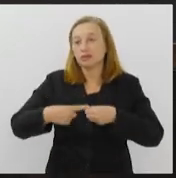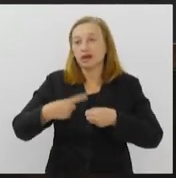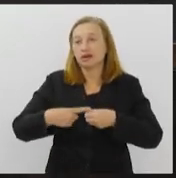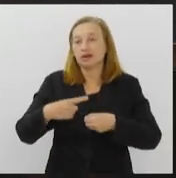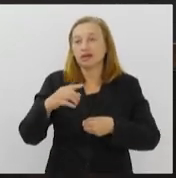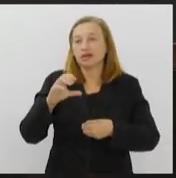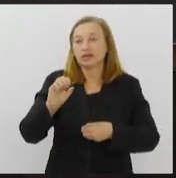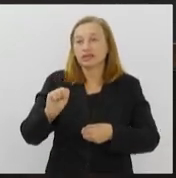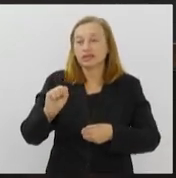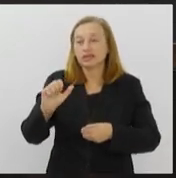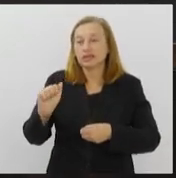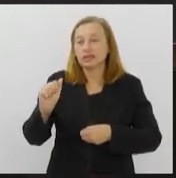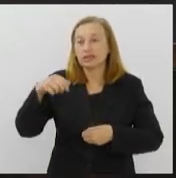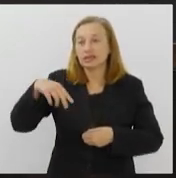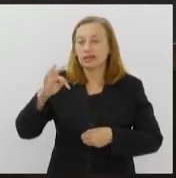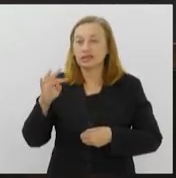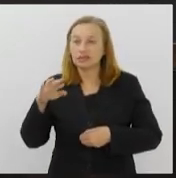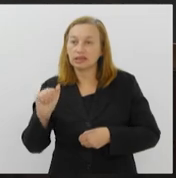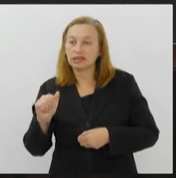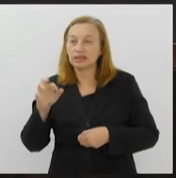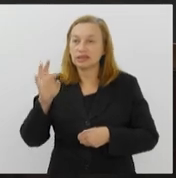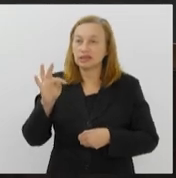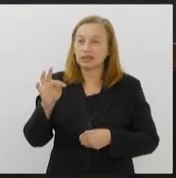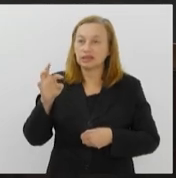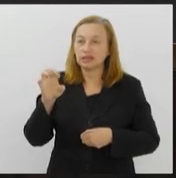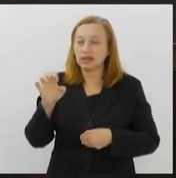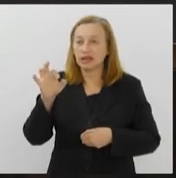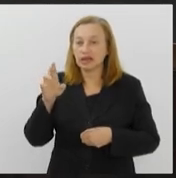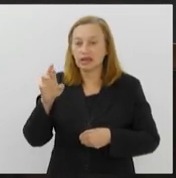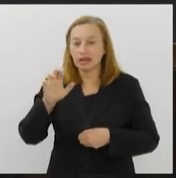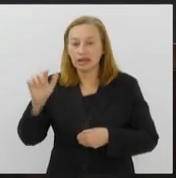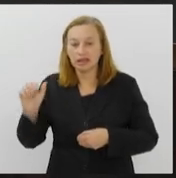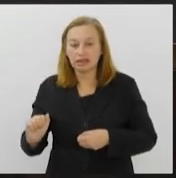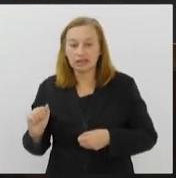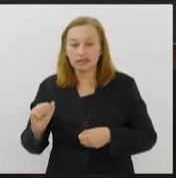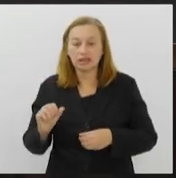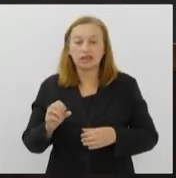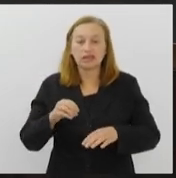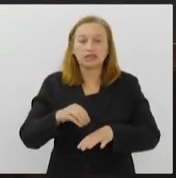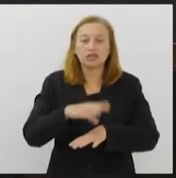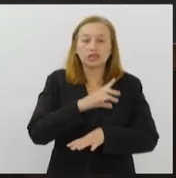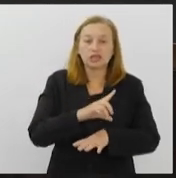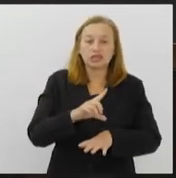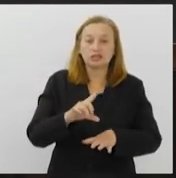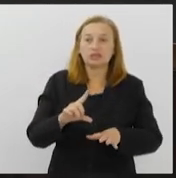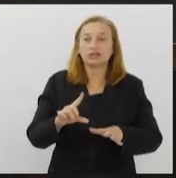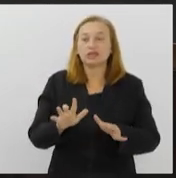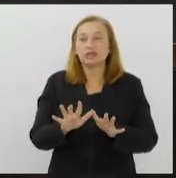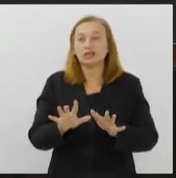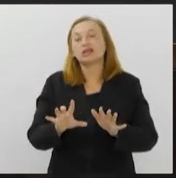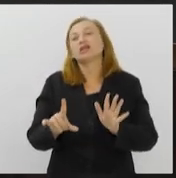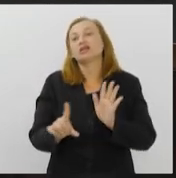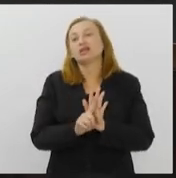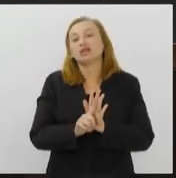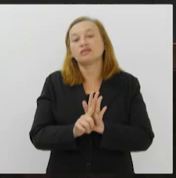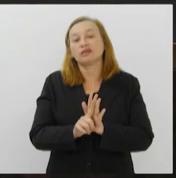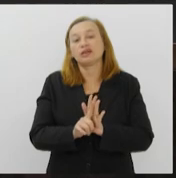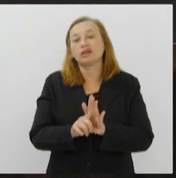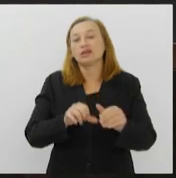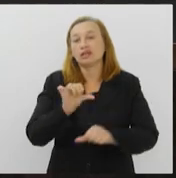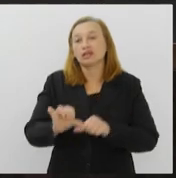Teresa. Parecer da Comissão de Indicação Legislativa pela transformação em indicação simples. Relator,